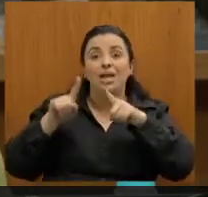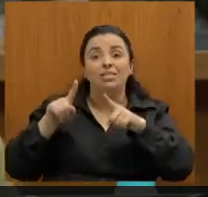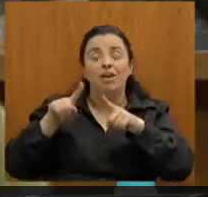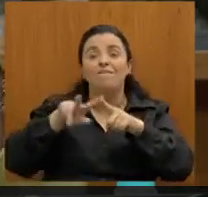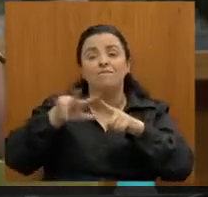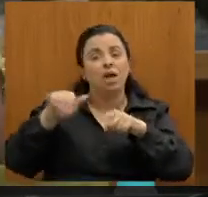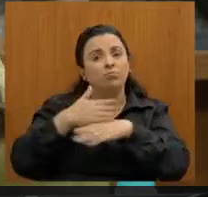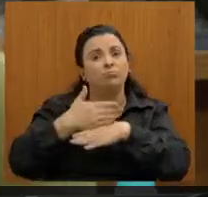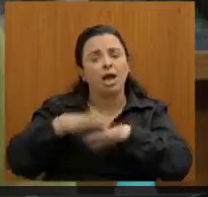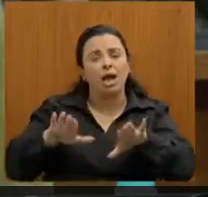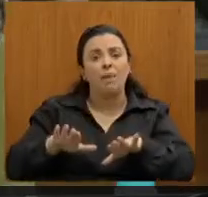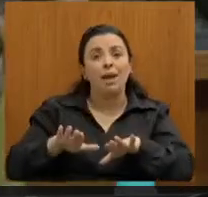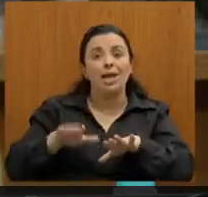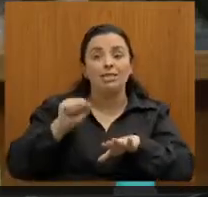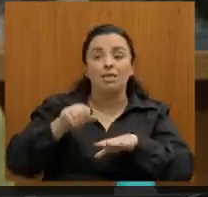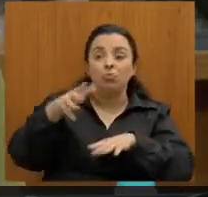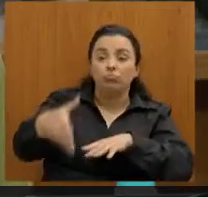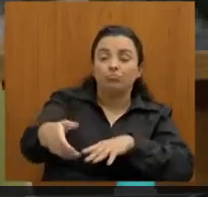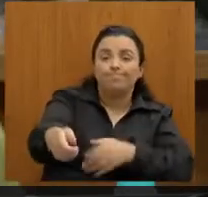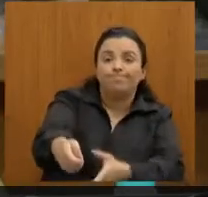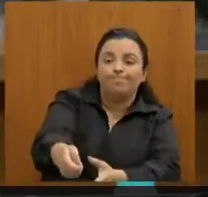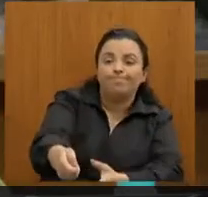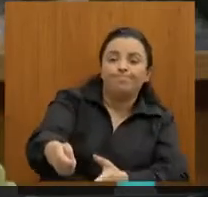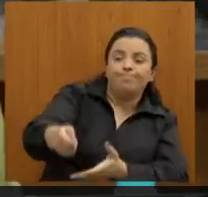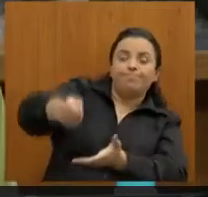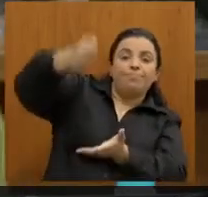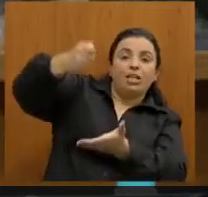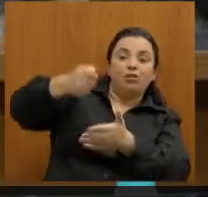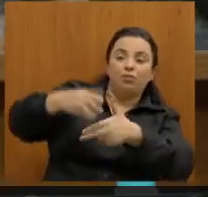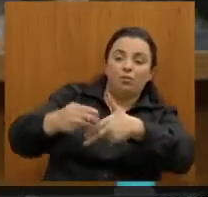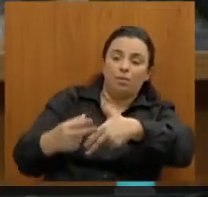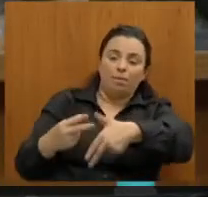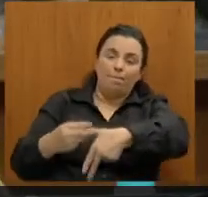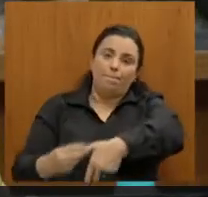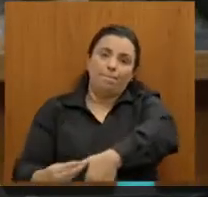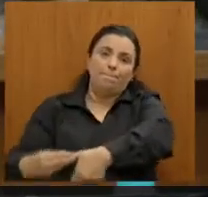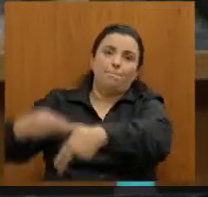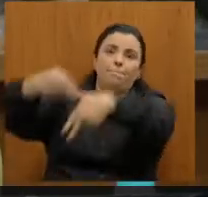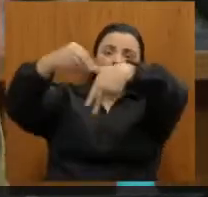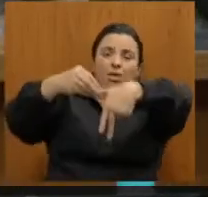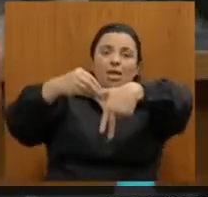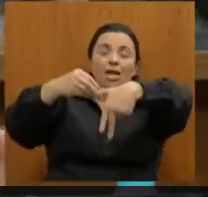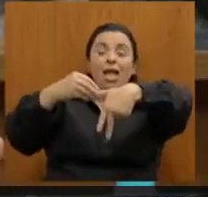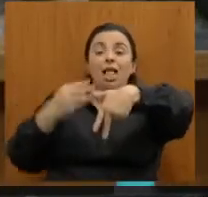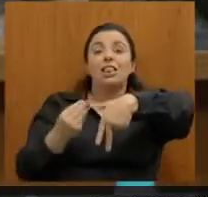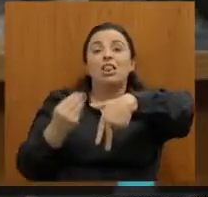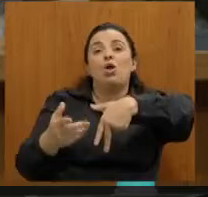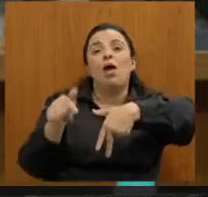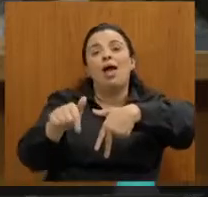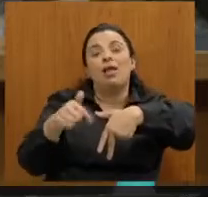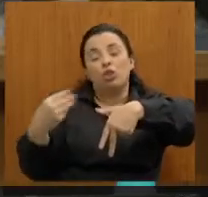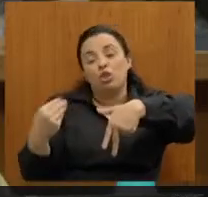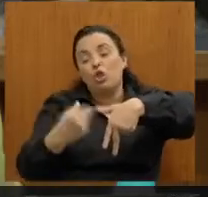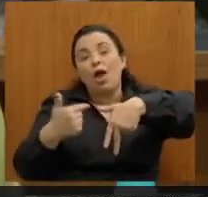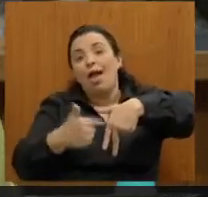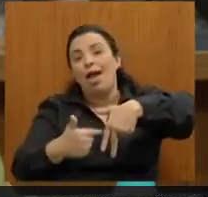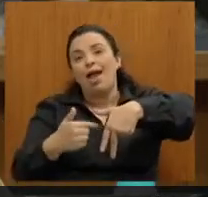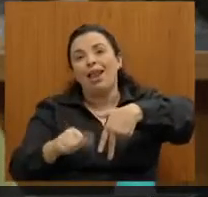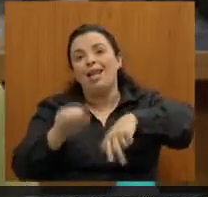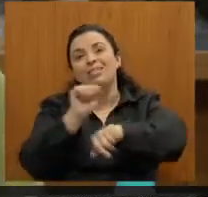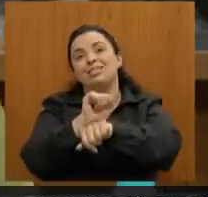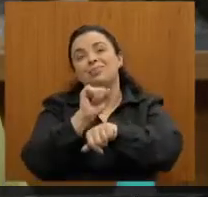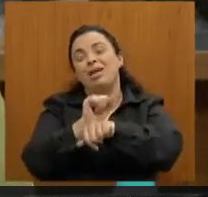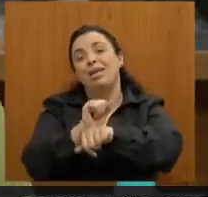quando damos a mão e tiramos a mulher nós estamos retornando a ela a esperança a